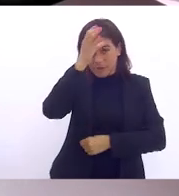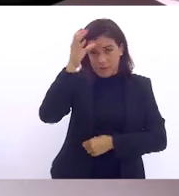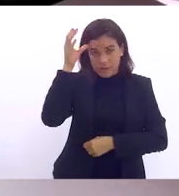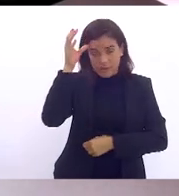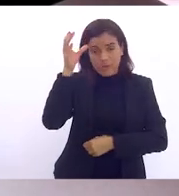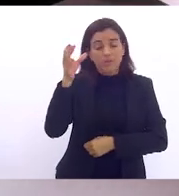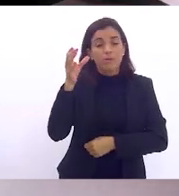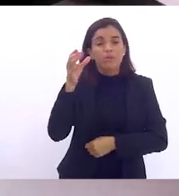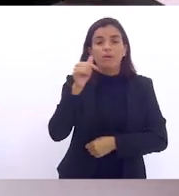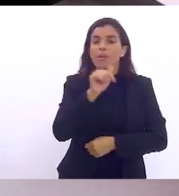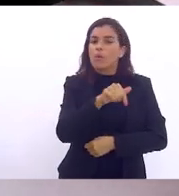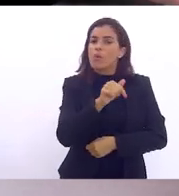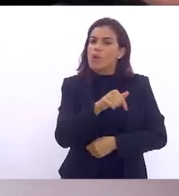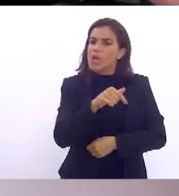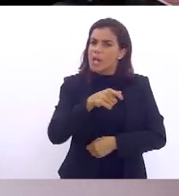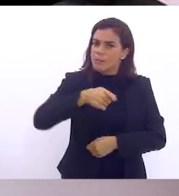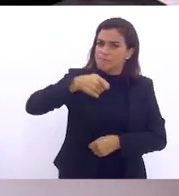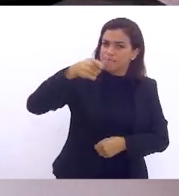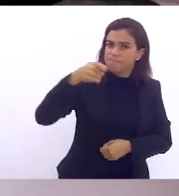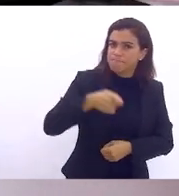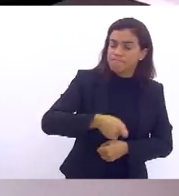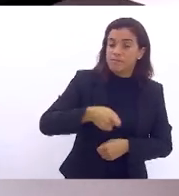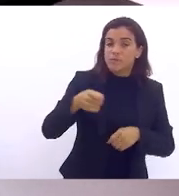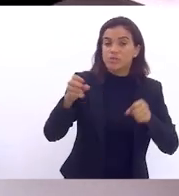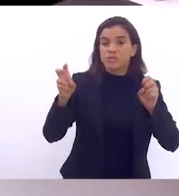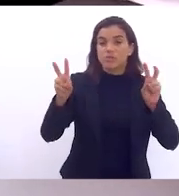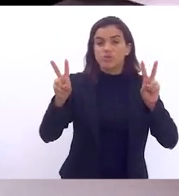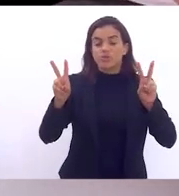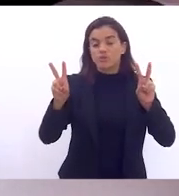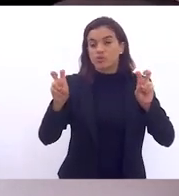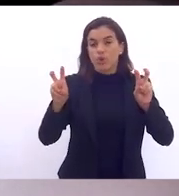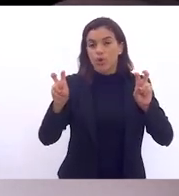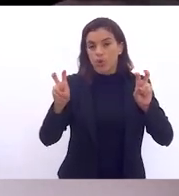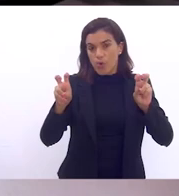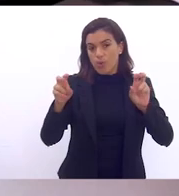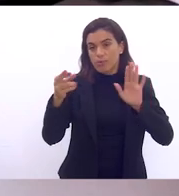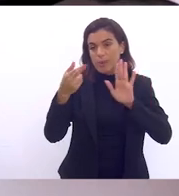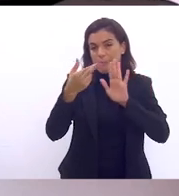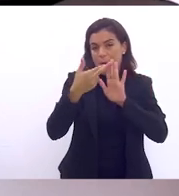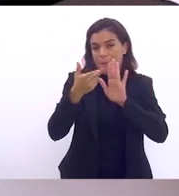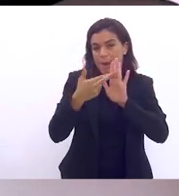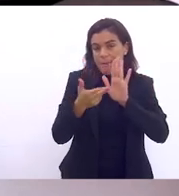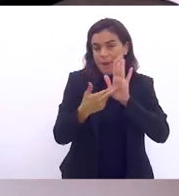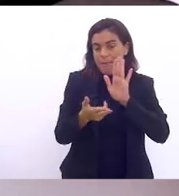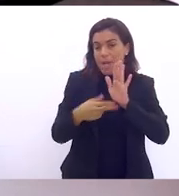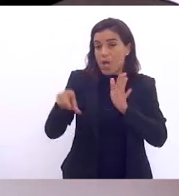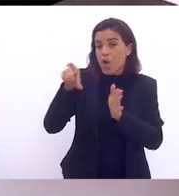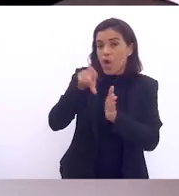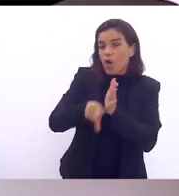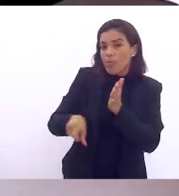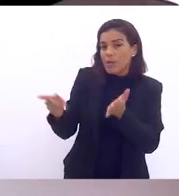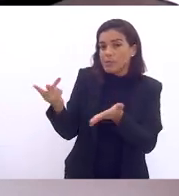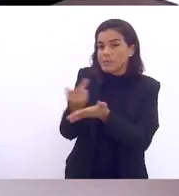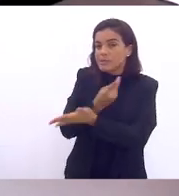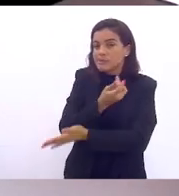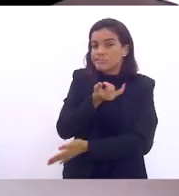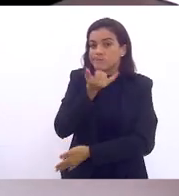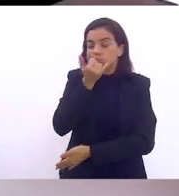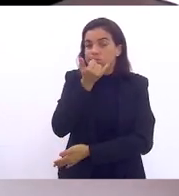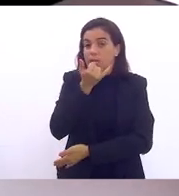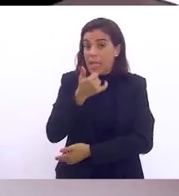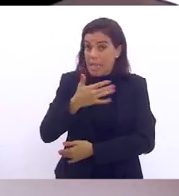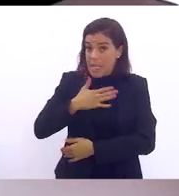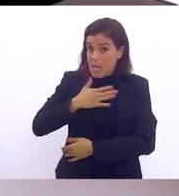que ele é muito enfático no que diz respeito as questões relativas a cobranças indevidas né